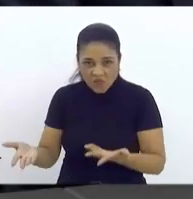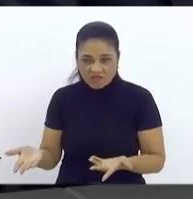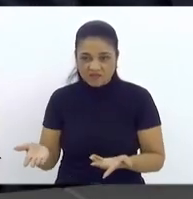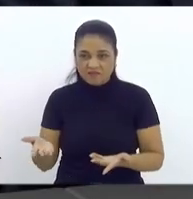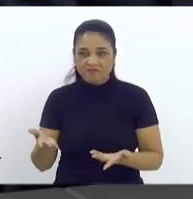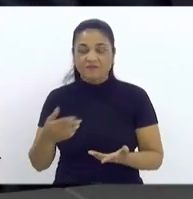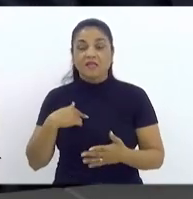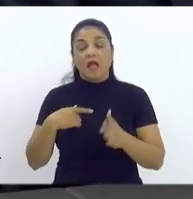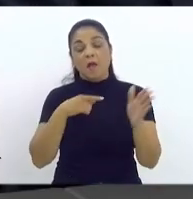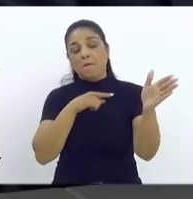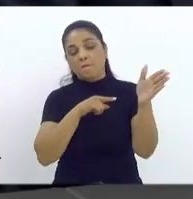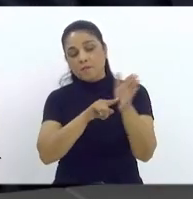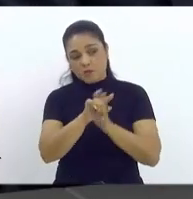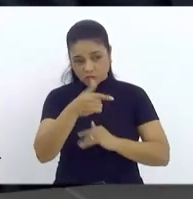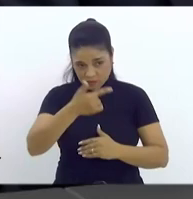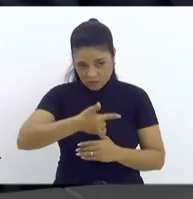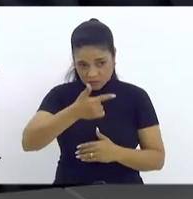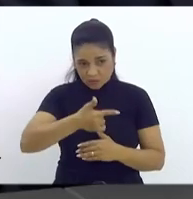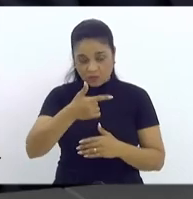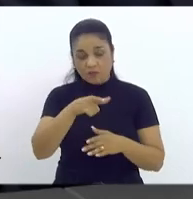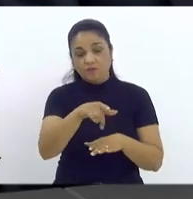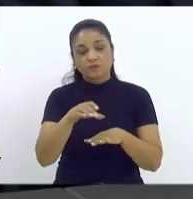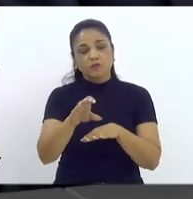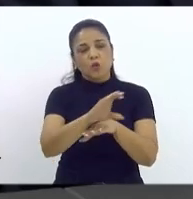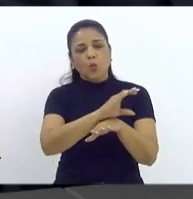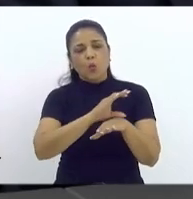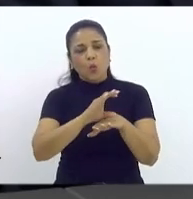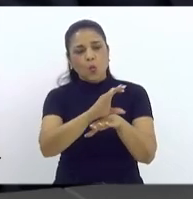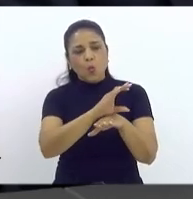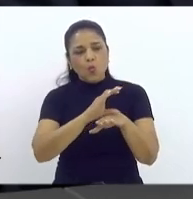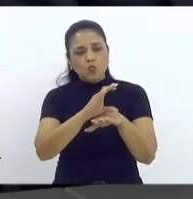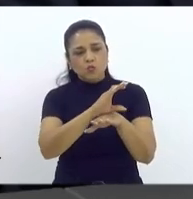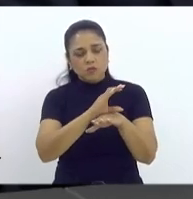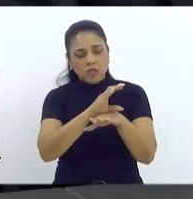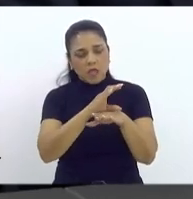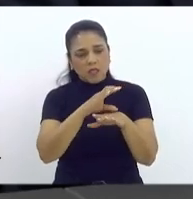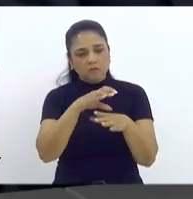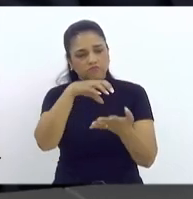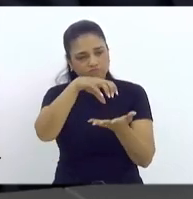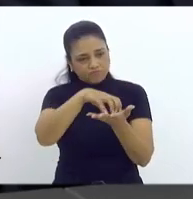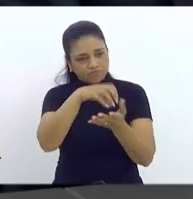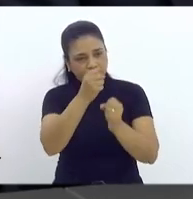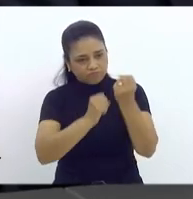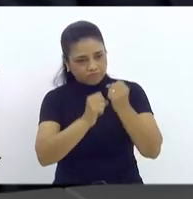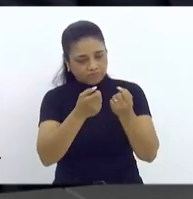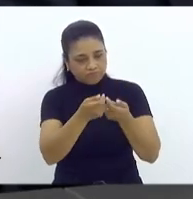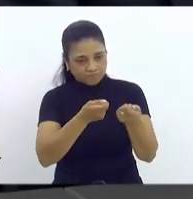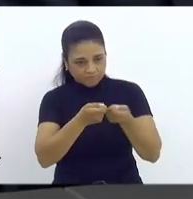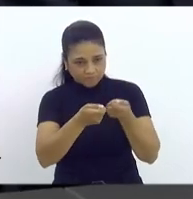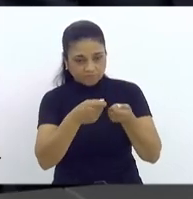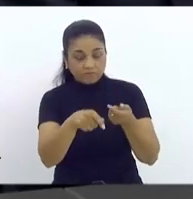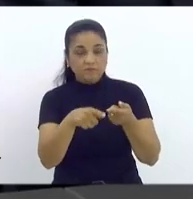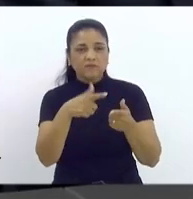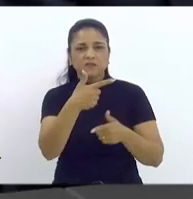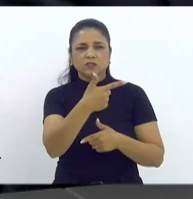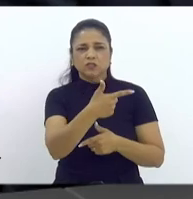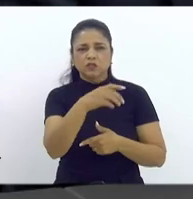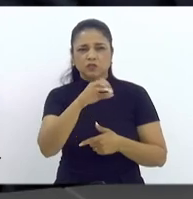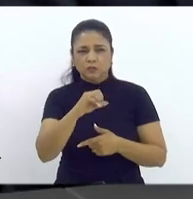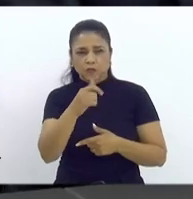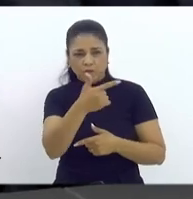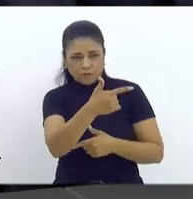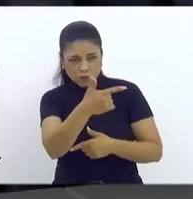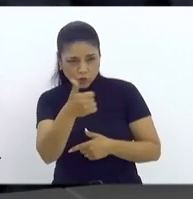minha, entendeu? Seria o conselho da agência, entendeu? Deliberou em março de 2021 uma redução